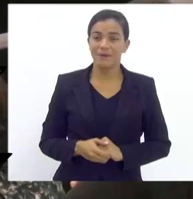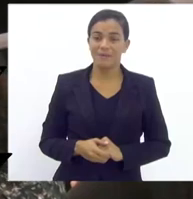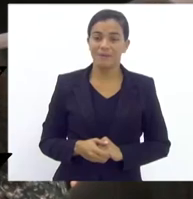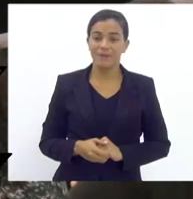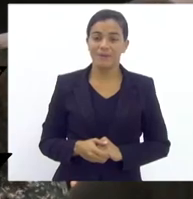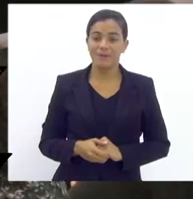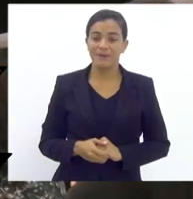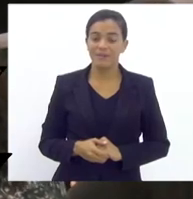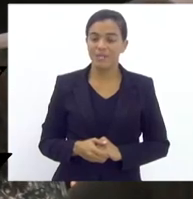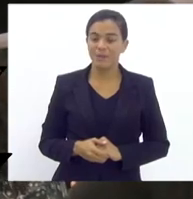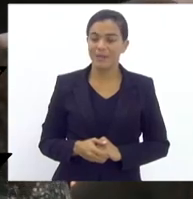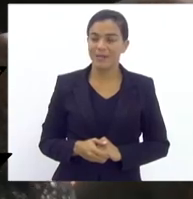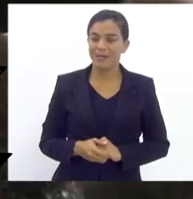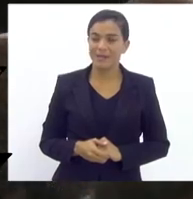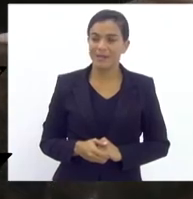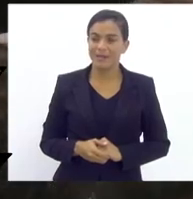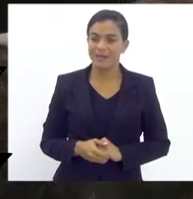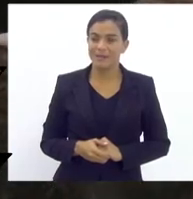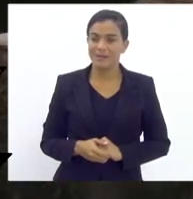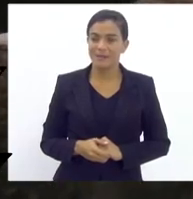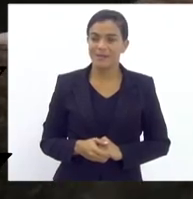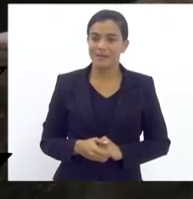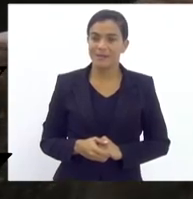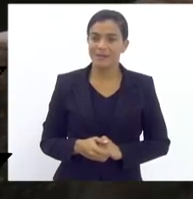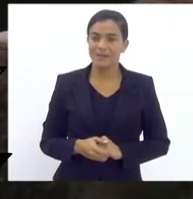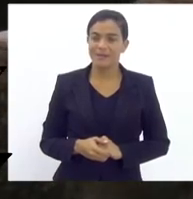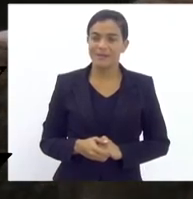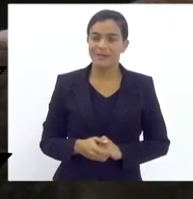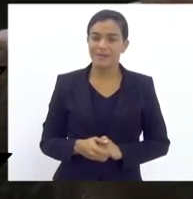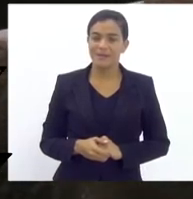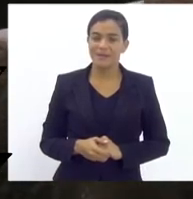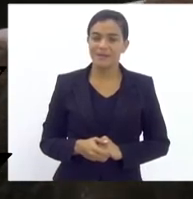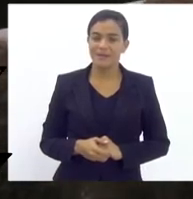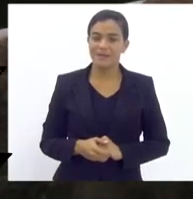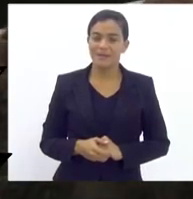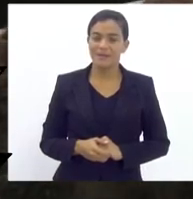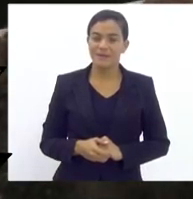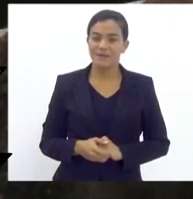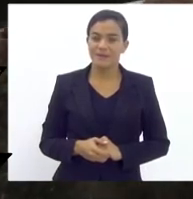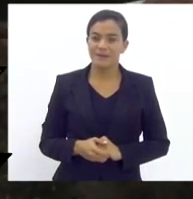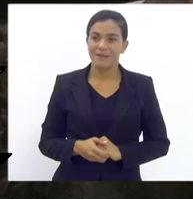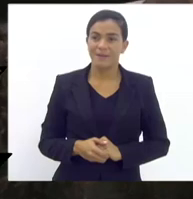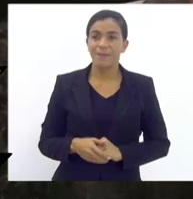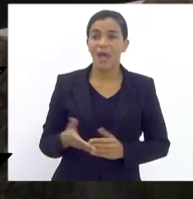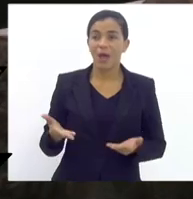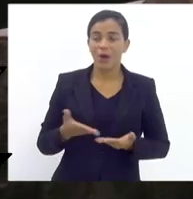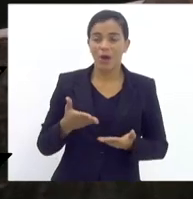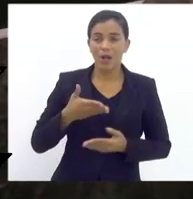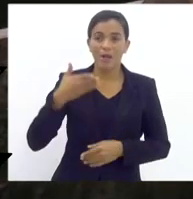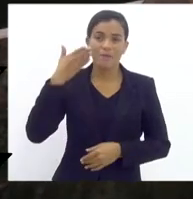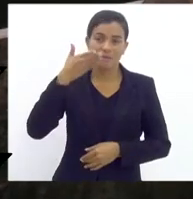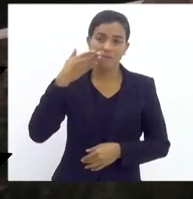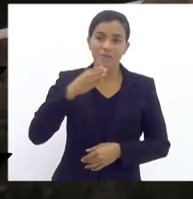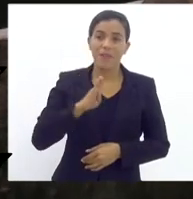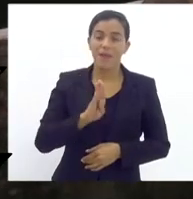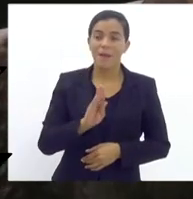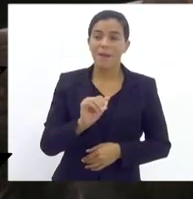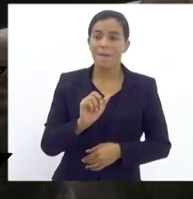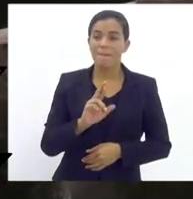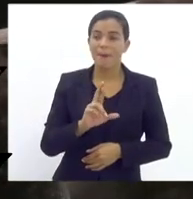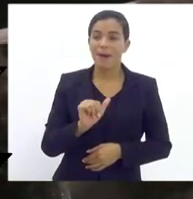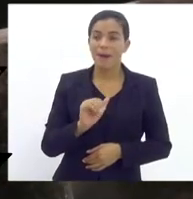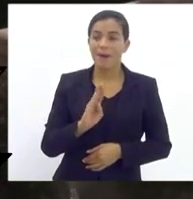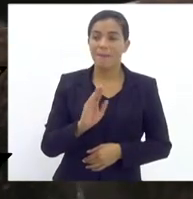vamos lá então passando a palavra agora a Bárbara cravo você tem aí cinco